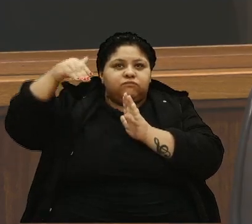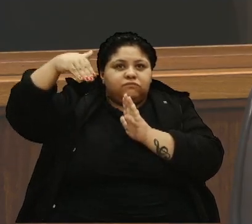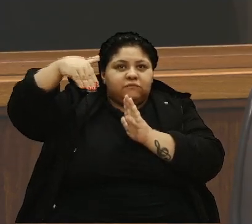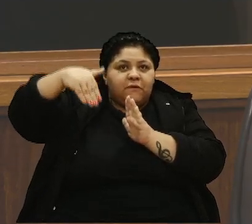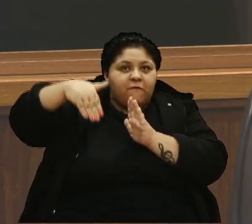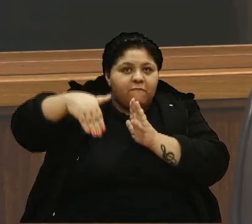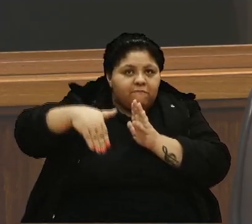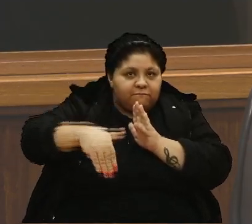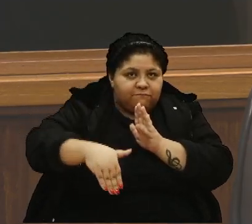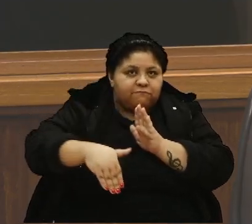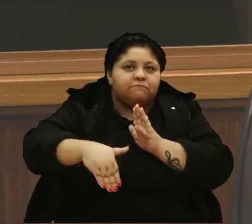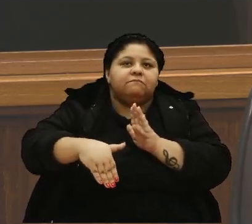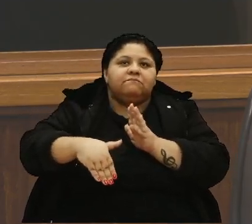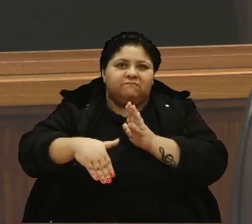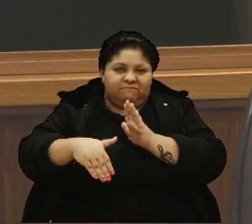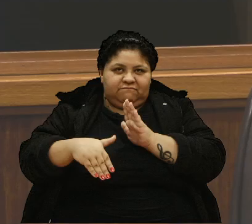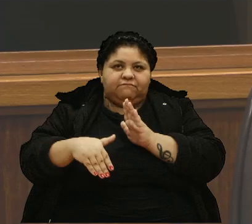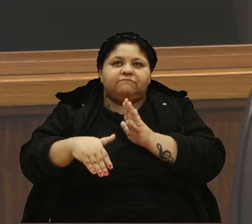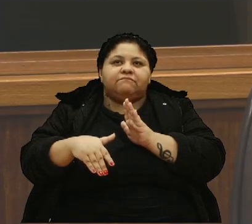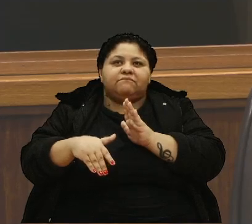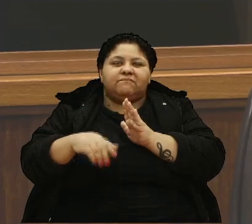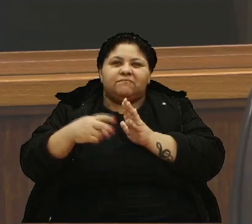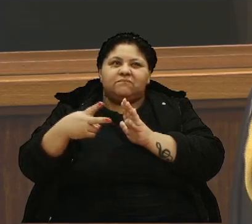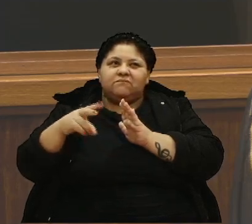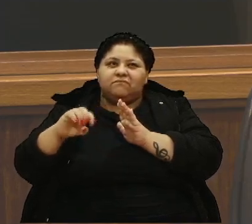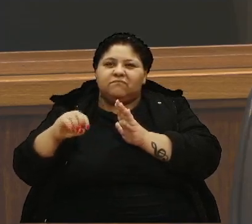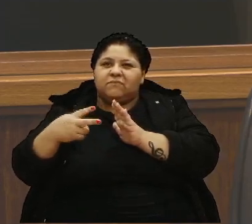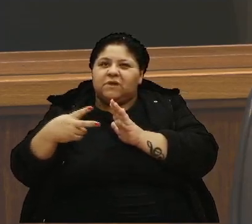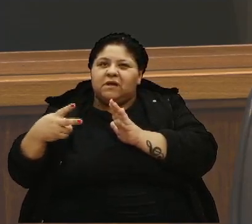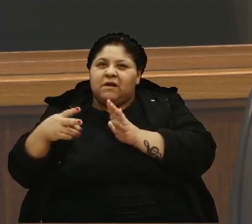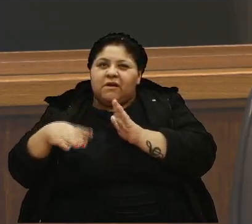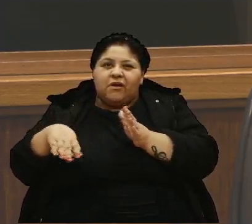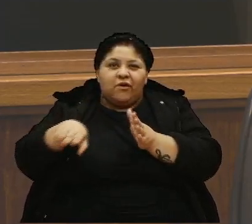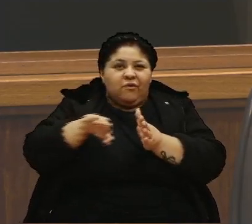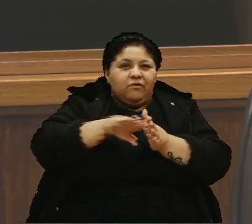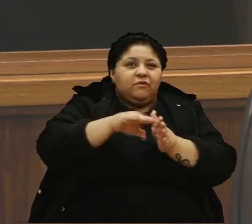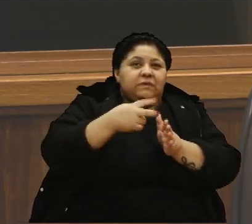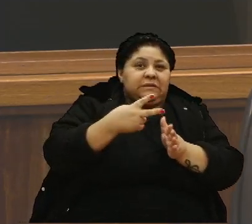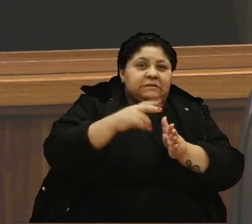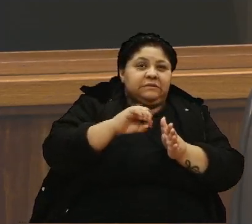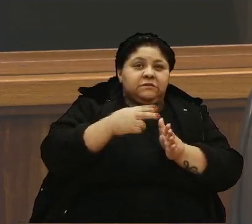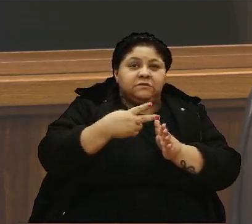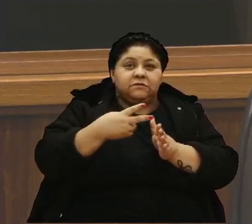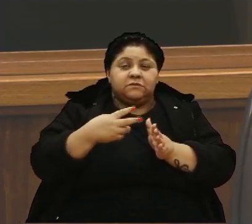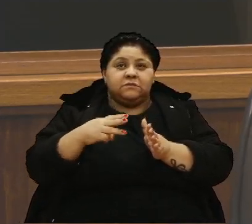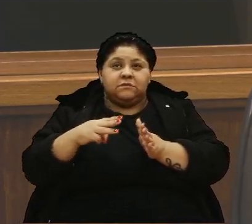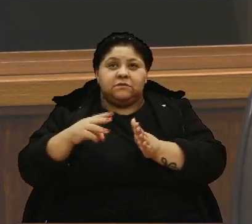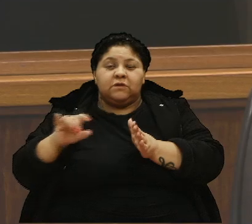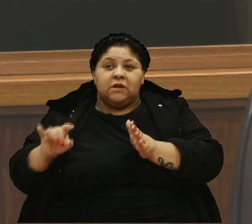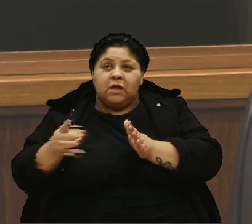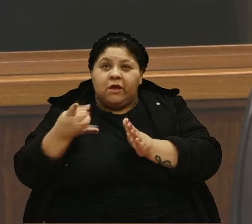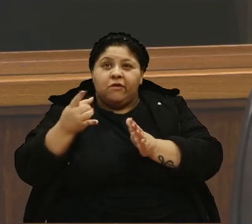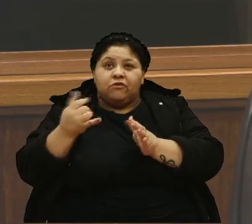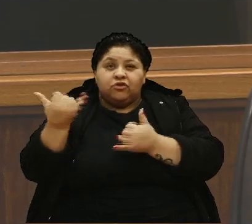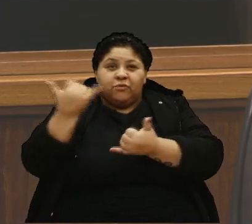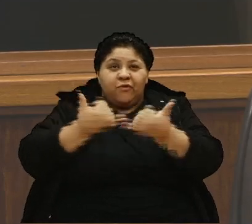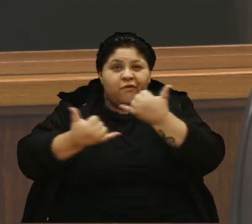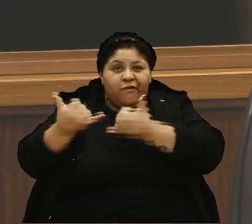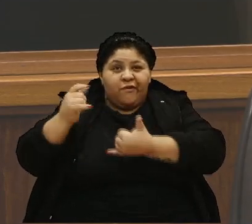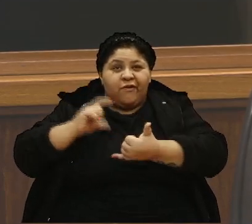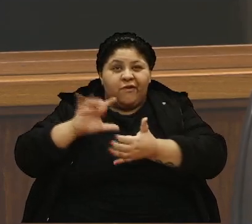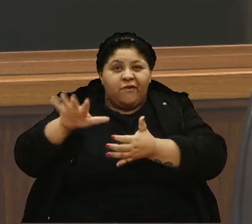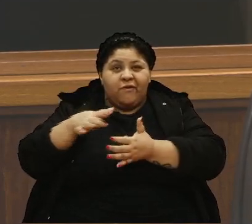maior queda, né, de 2022 para 2023, que é o último levantamento que nós temos, em torno